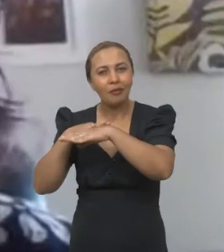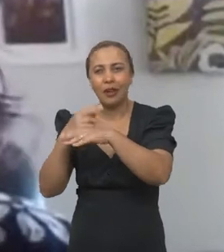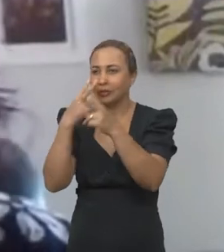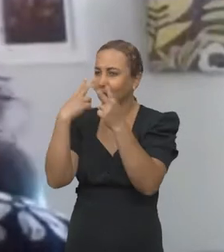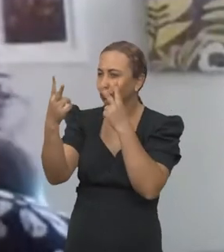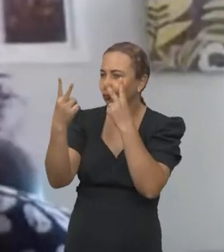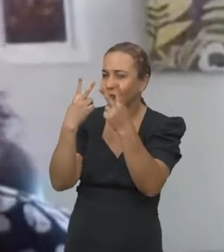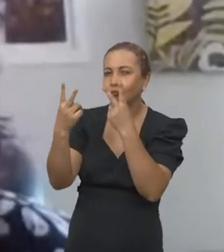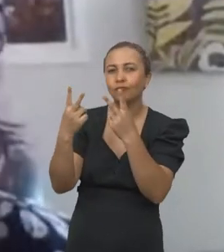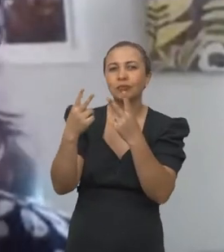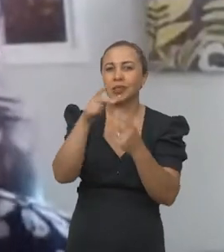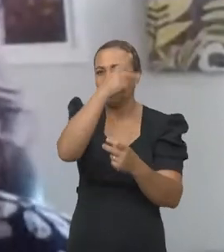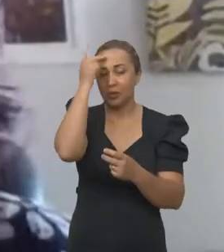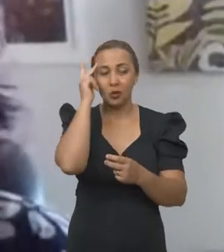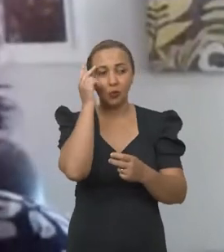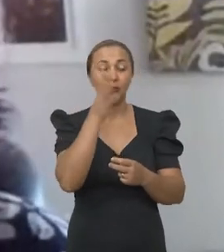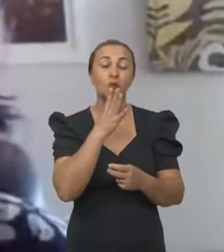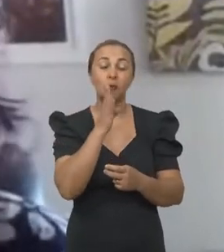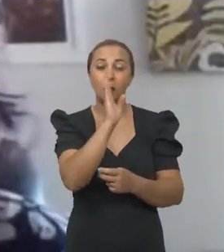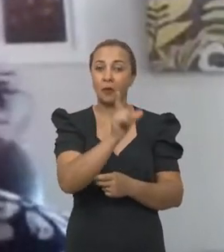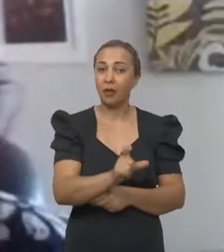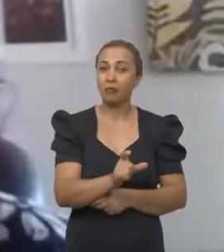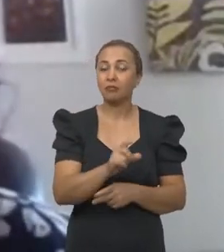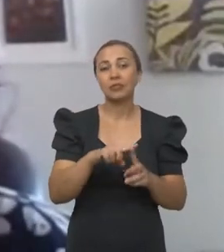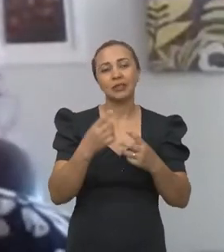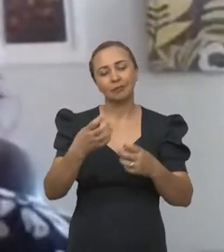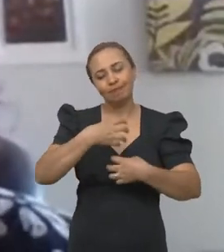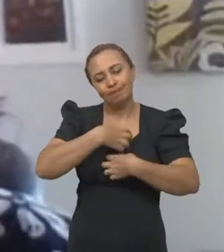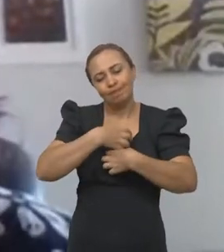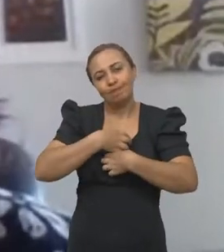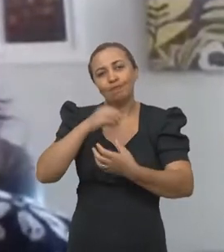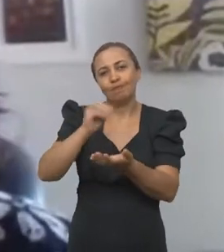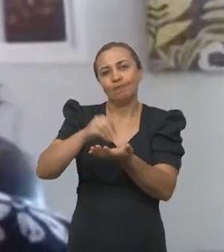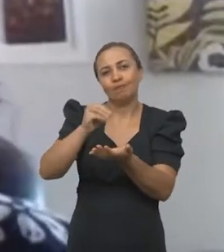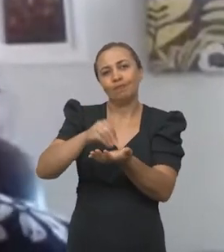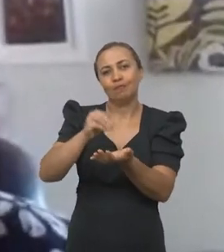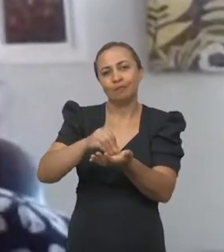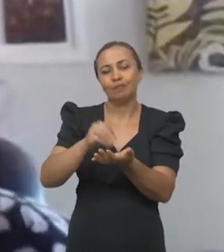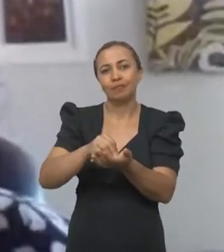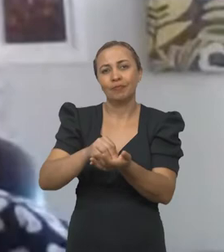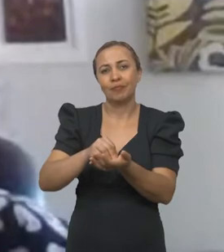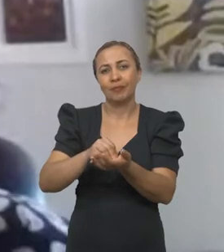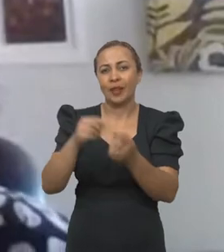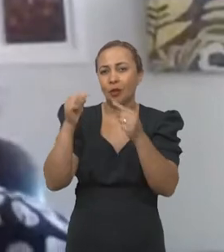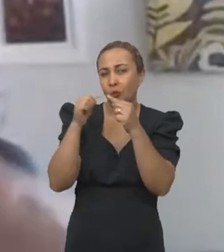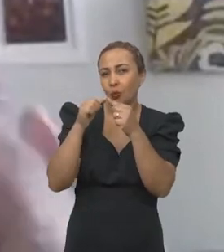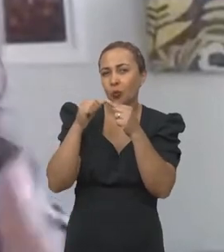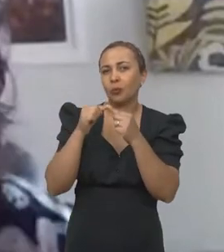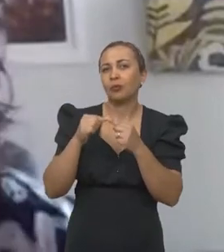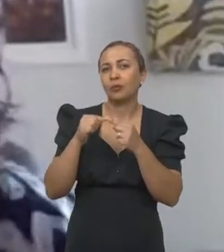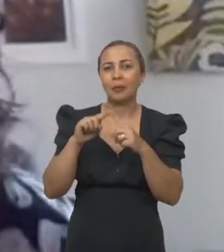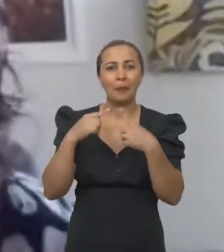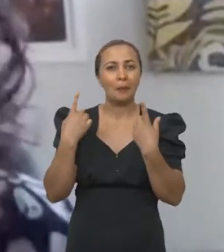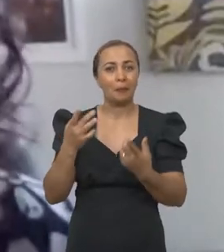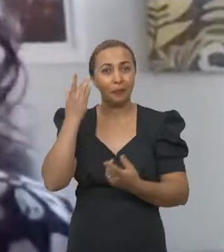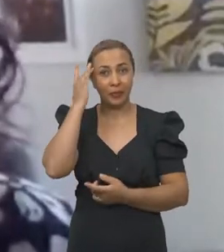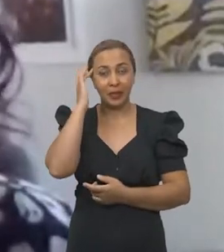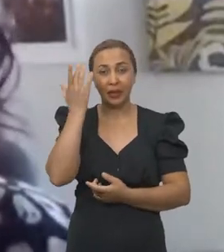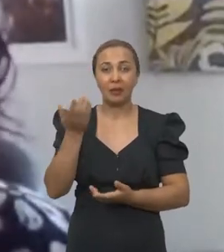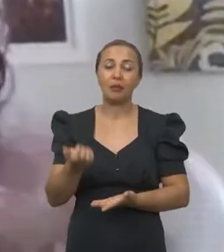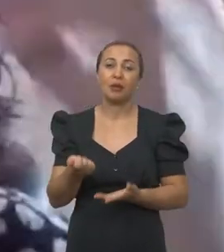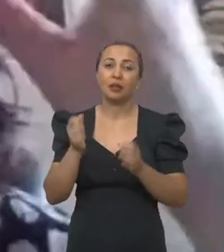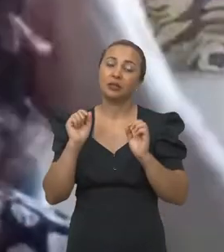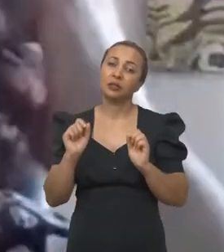entrevista da conversa no Olho no Olho de conhecer as pessoas então eu sinto falta dessa presença e esse contato